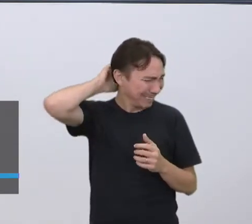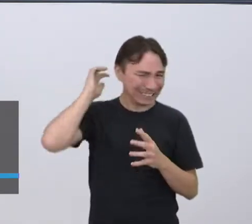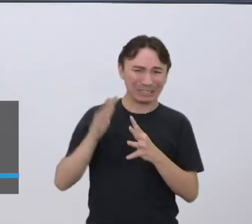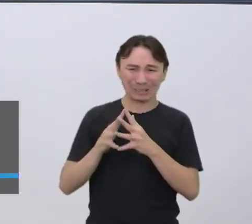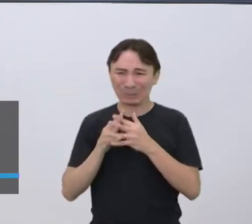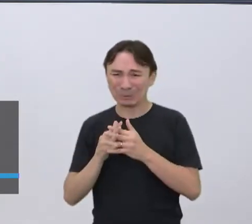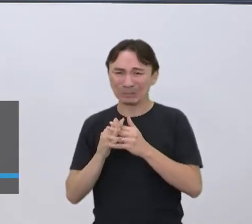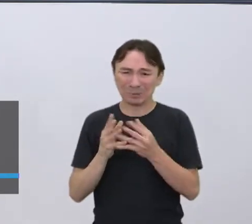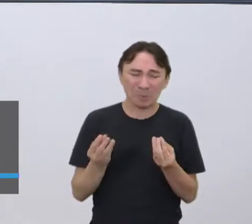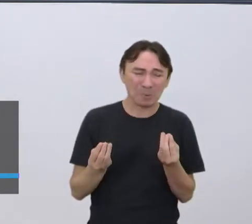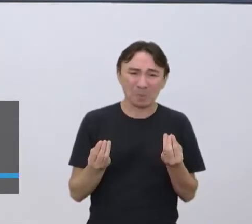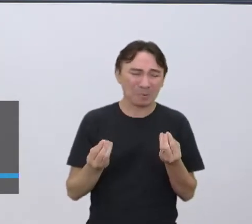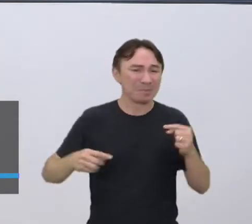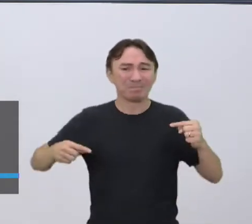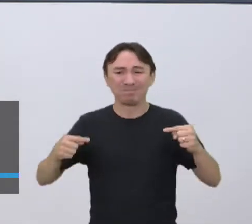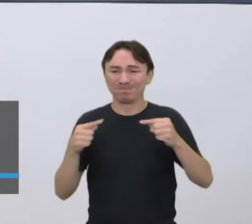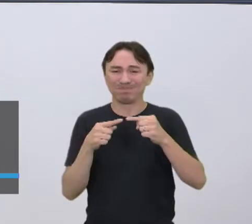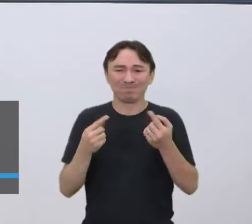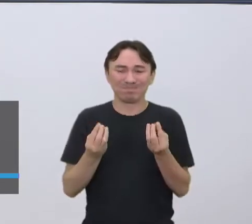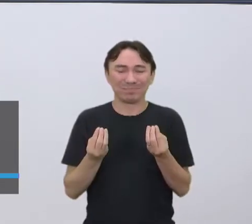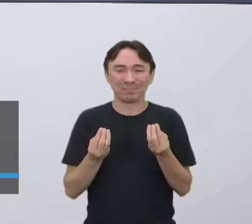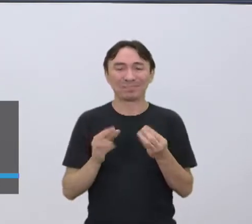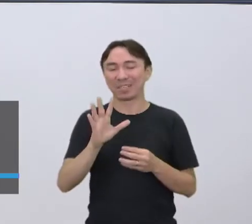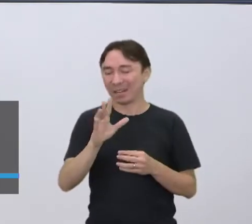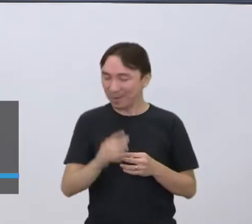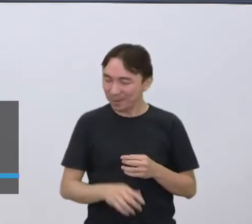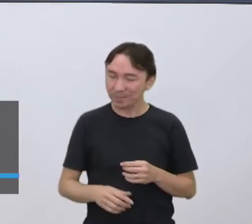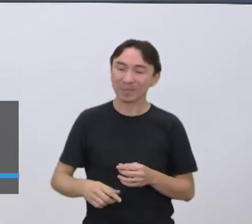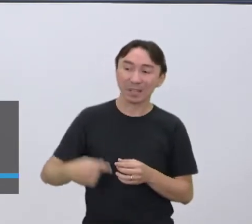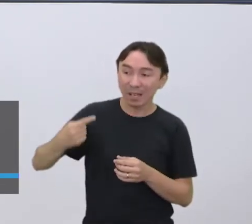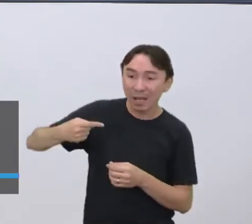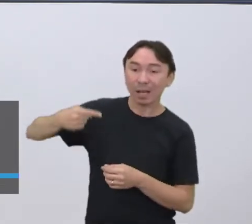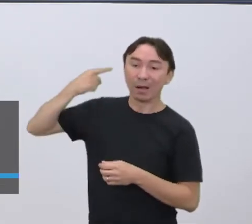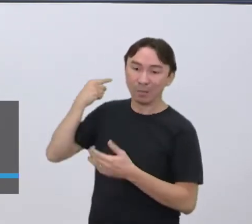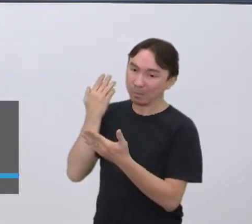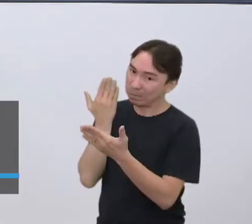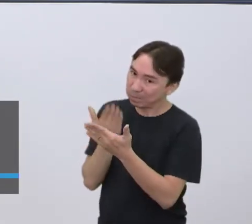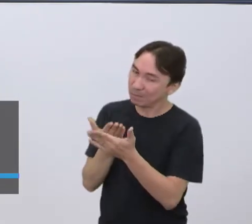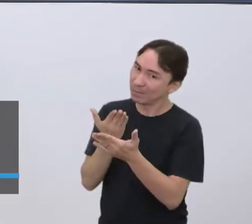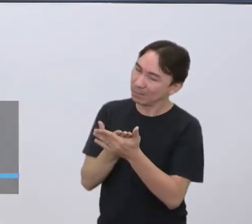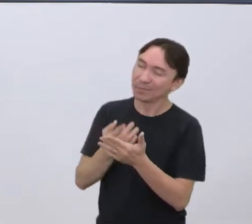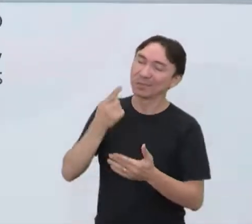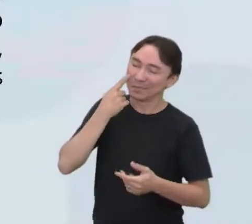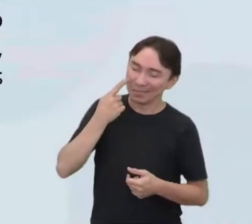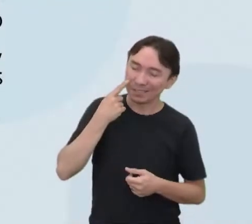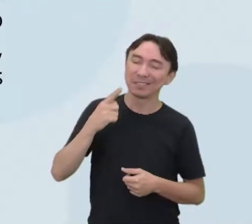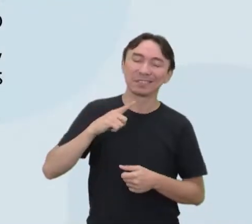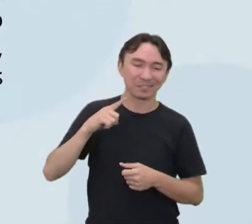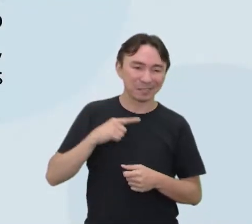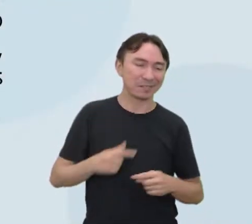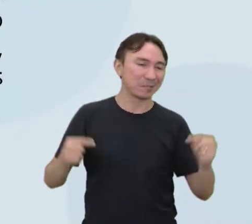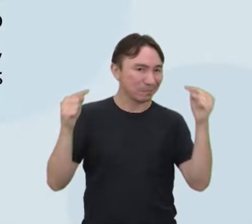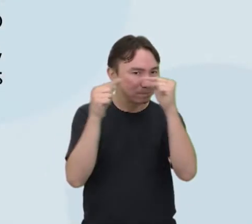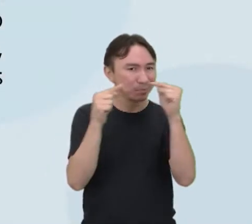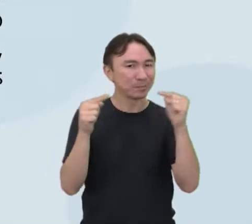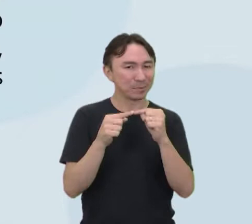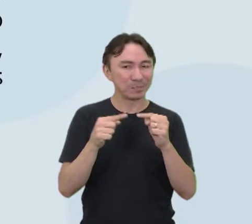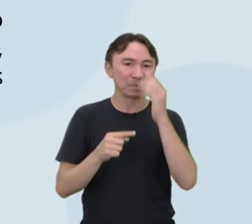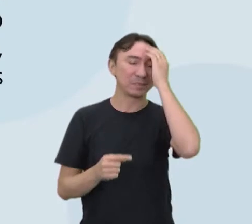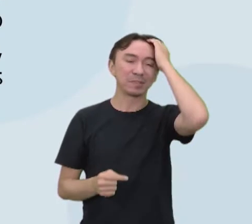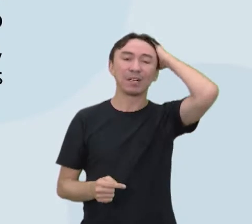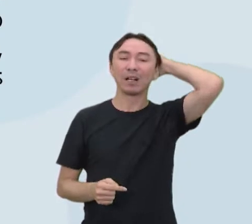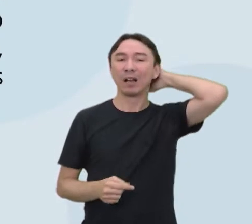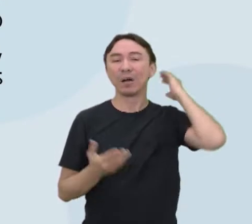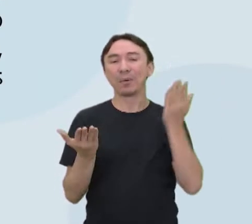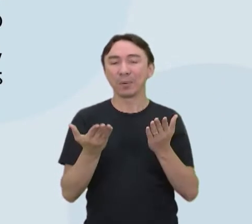está se encaixando. Pega a aula anterior que você vai ver se encaixa tudo bonitinho. Isso aí. Ok? Olha lá na sequência, então. Vamos fazer a descrição. Agora deixa que eu